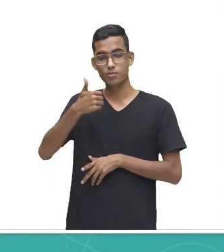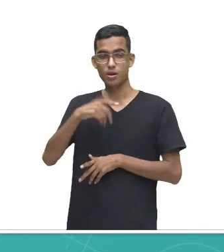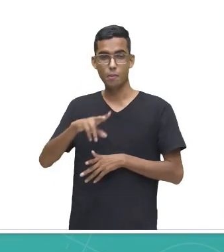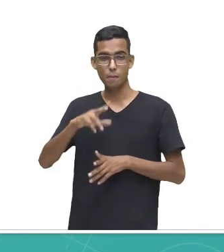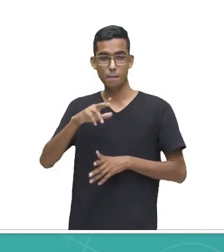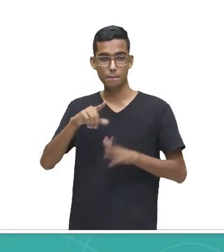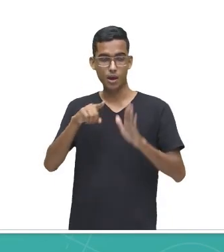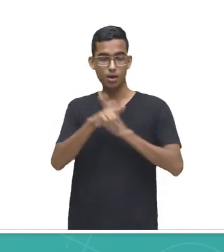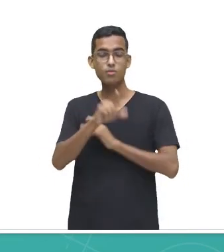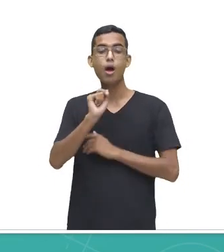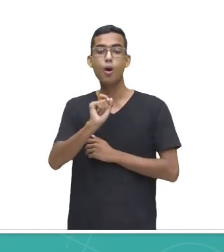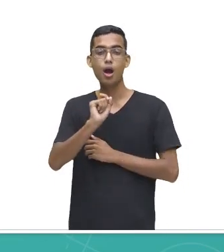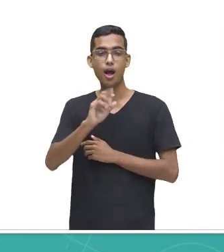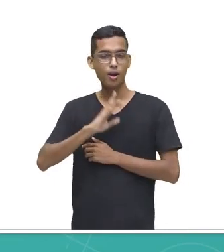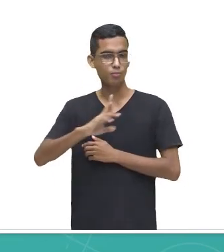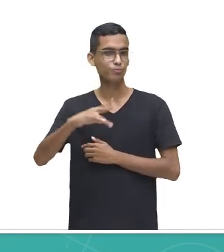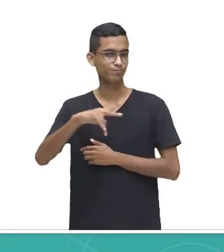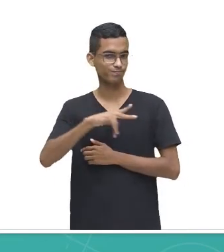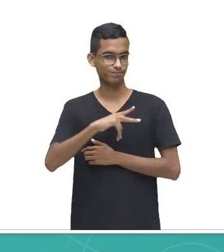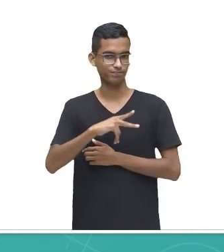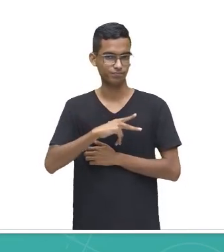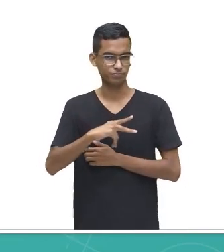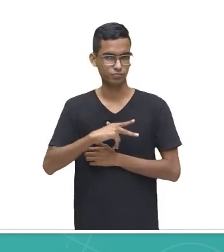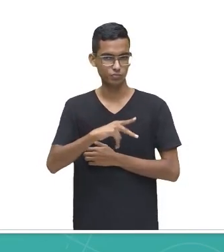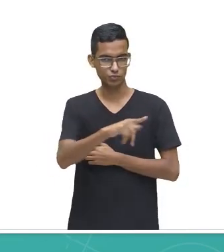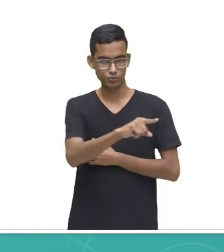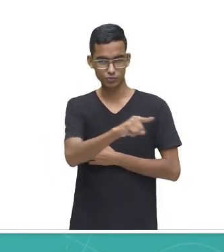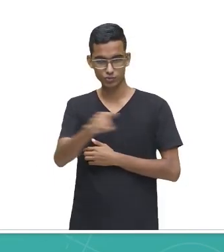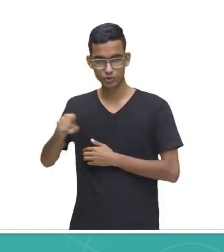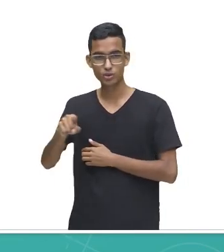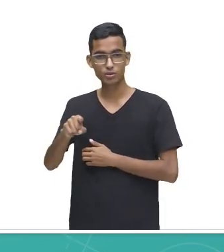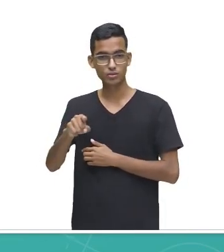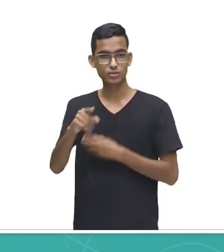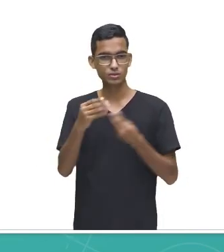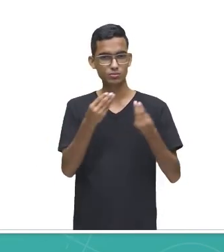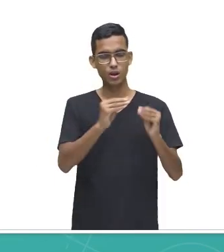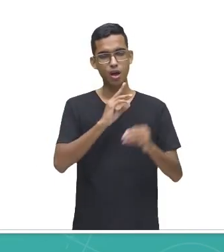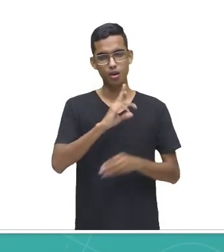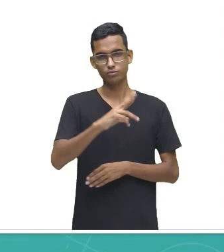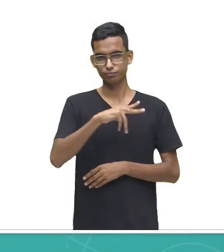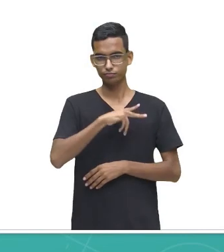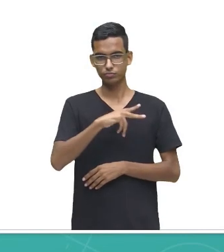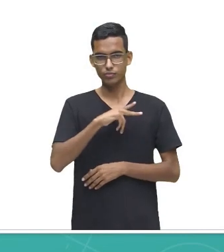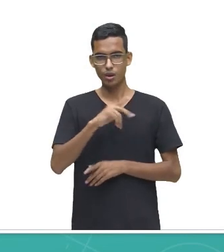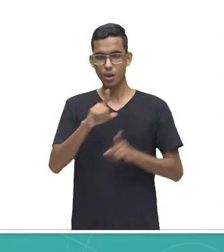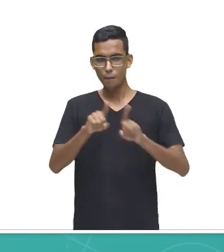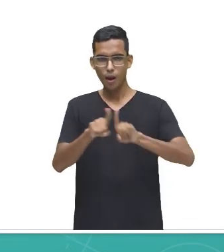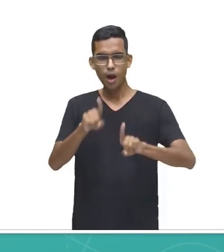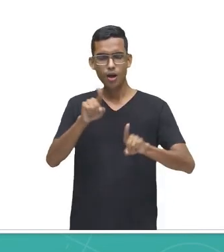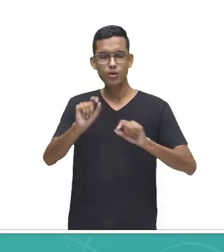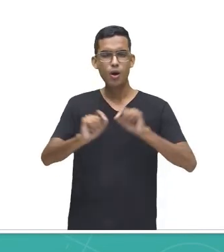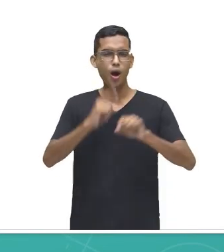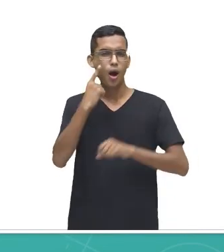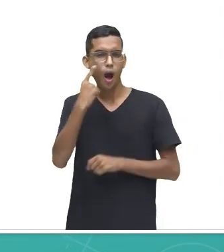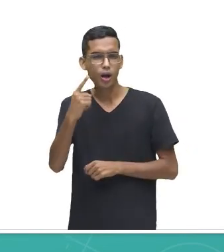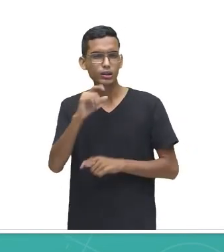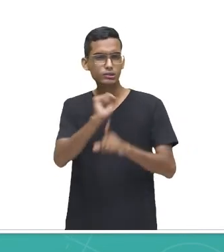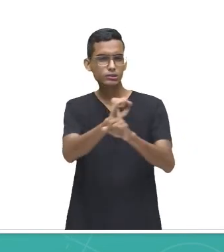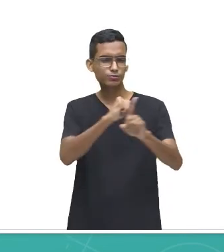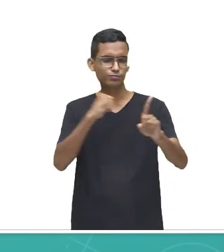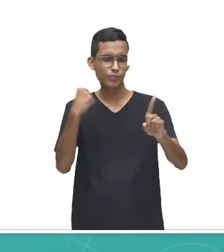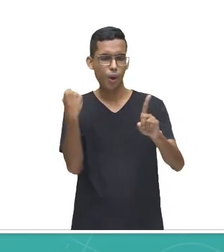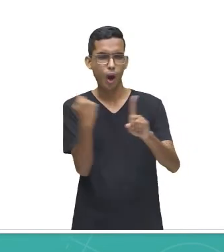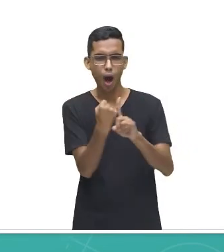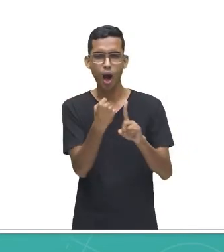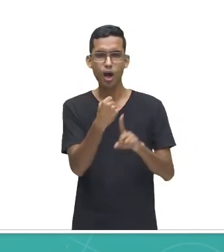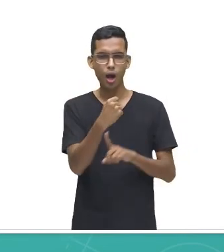pode estar colocando, né? E enfatizando de maneira pessoal. Mas o que é interessante? A sociedade estipula